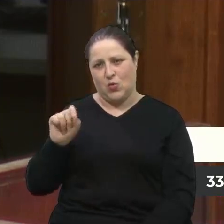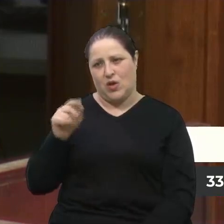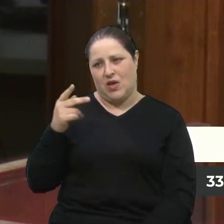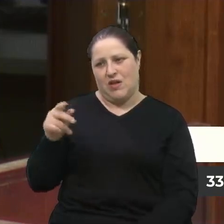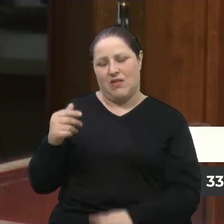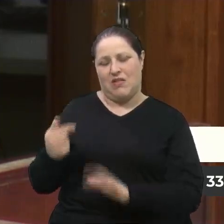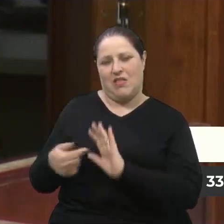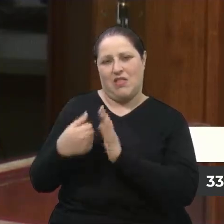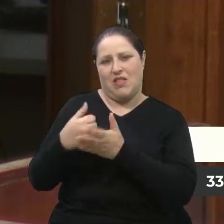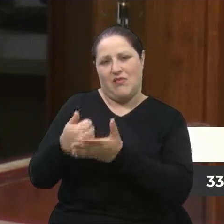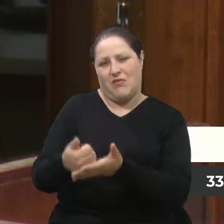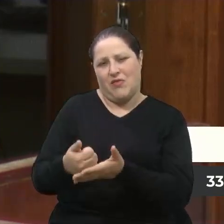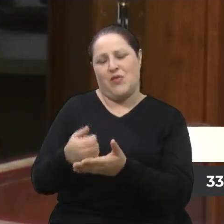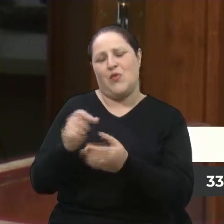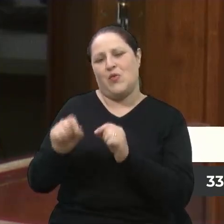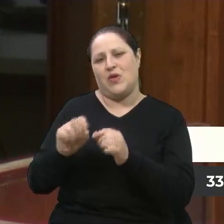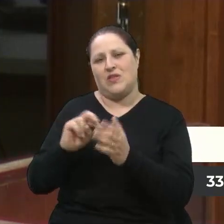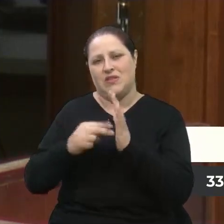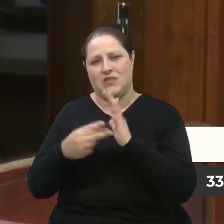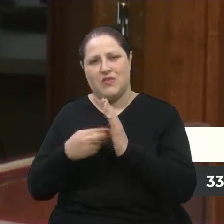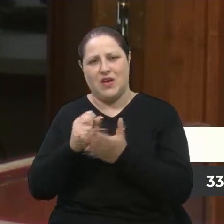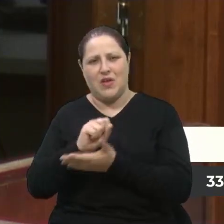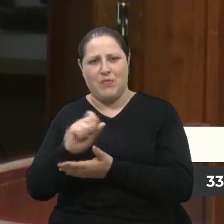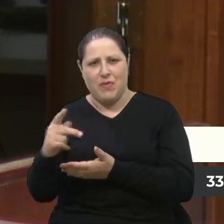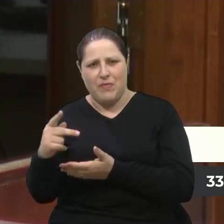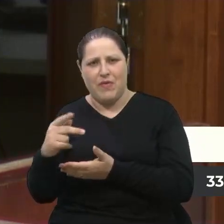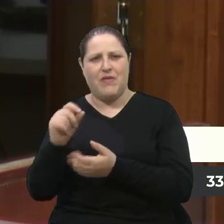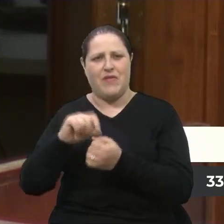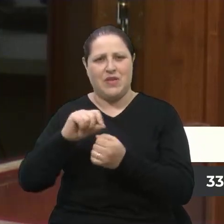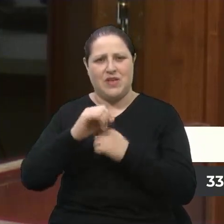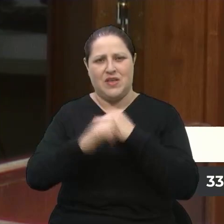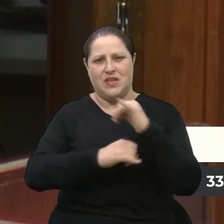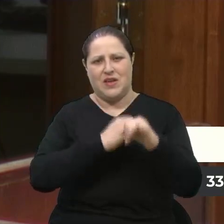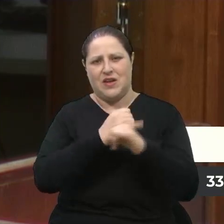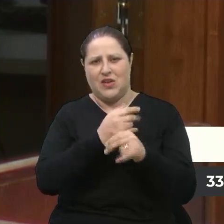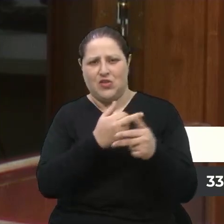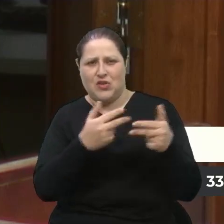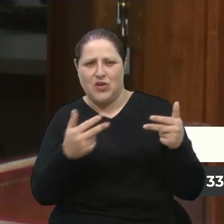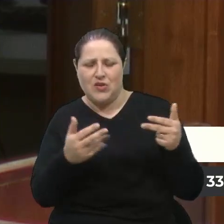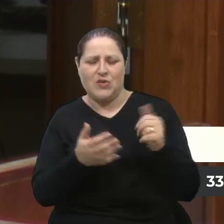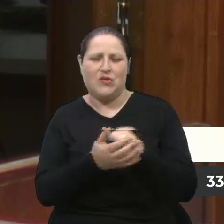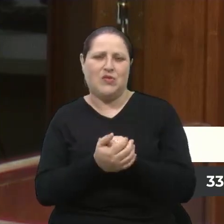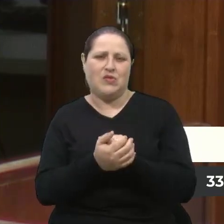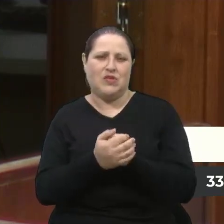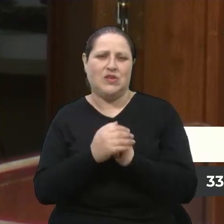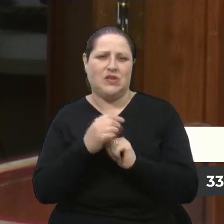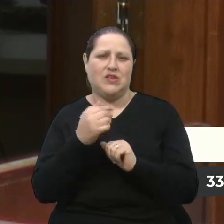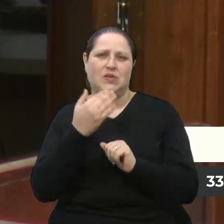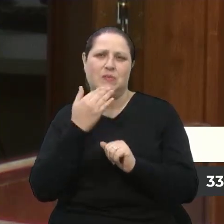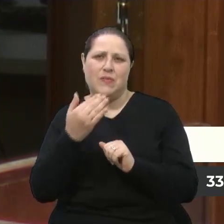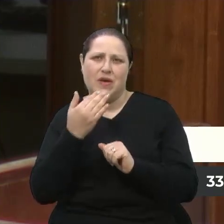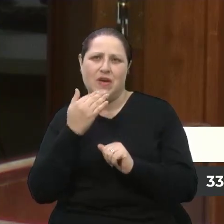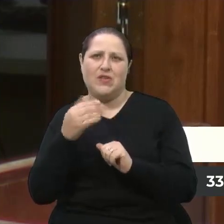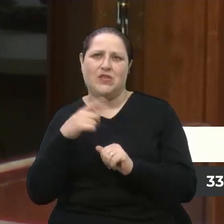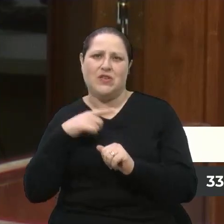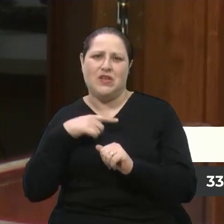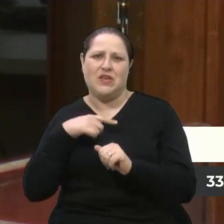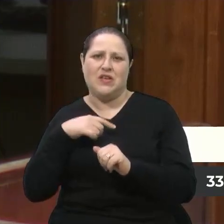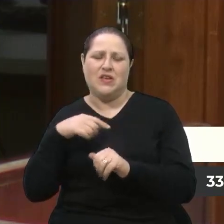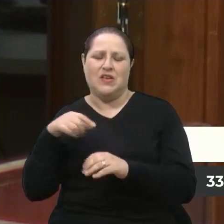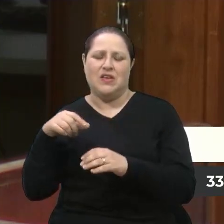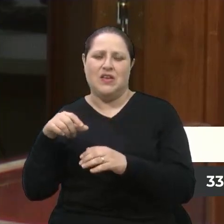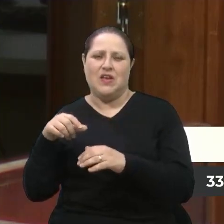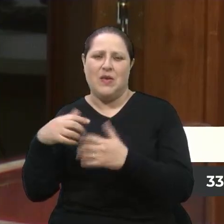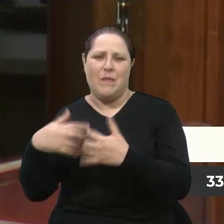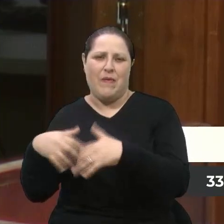era o tal do aplicativo que a gente pode fazer com a internet das coisas. Então, já ia pedindo para a cafeteira ligar e deixar o